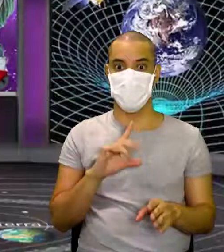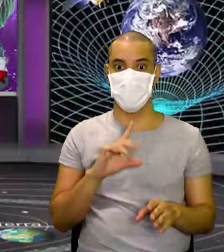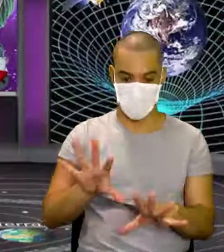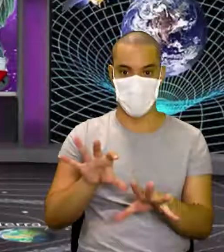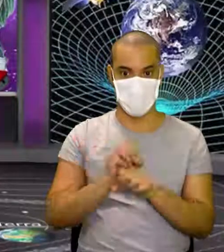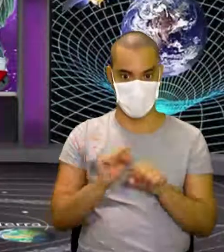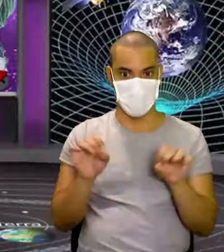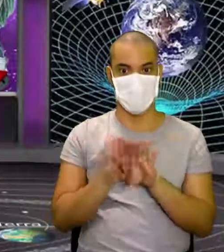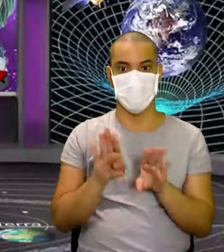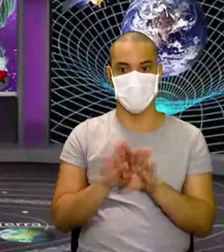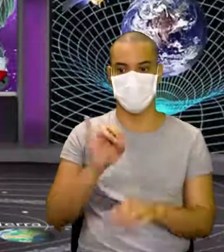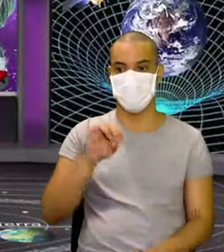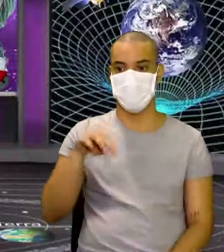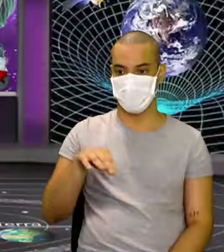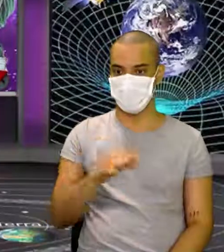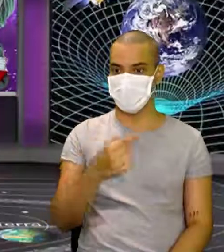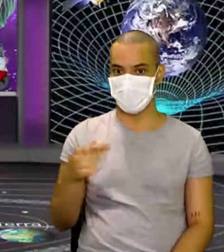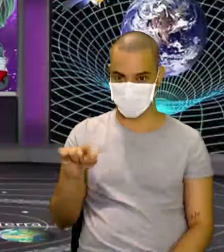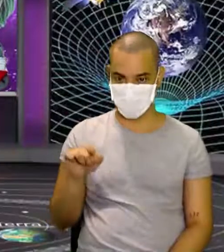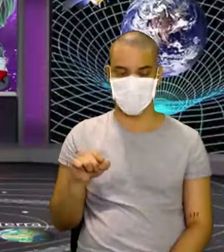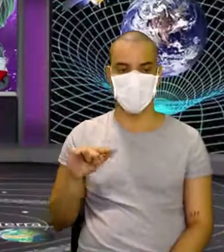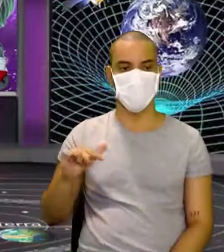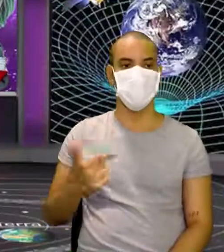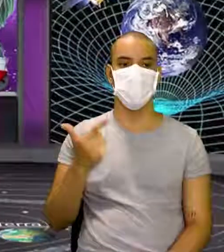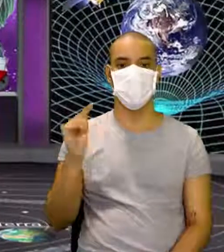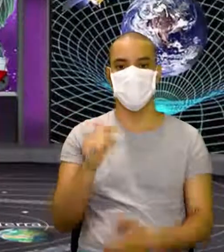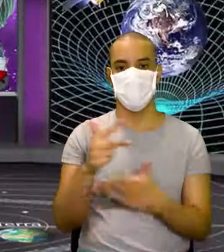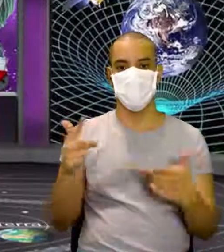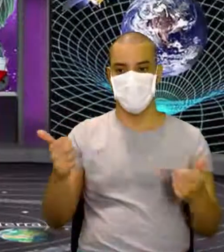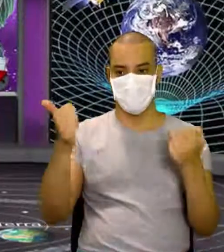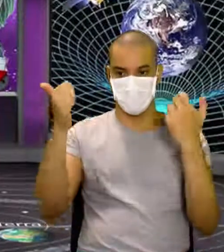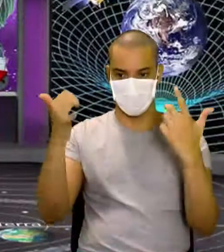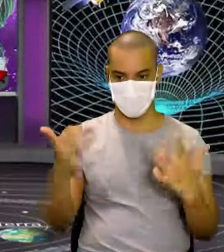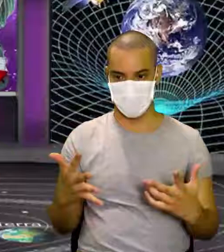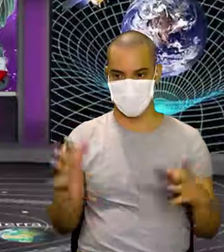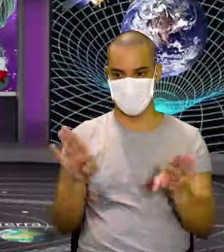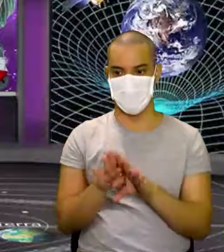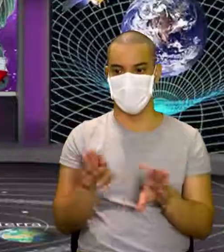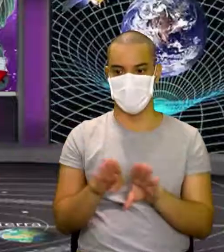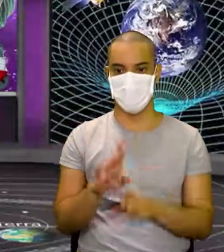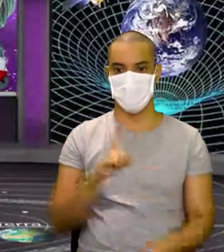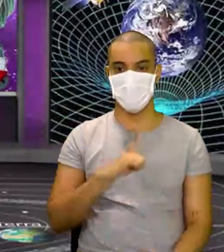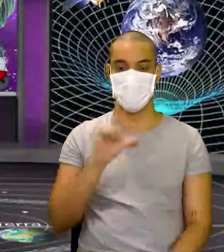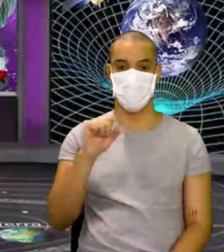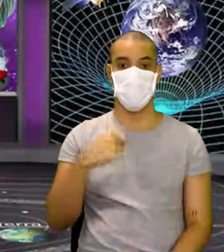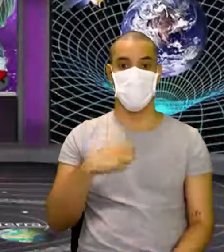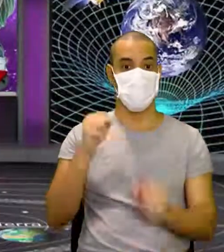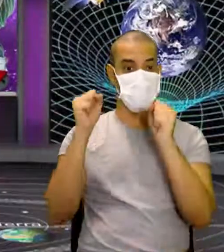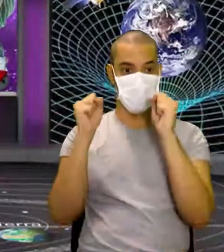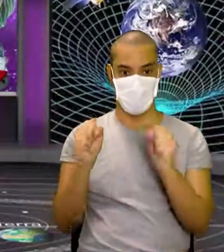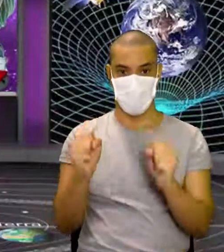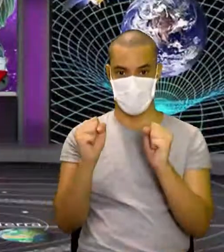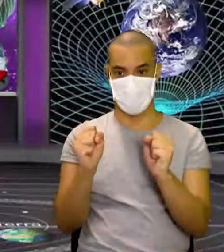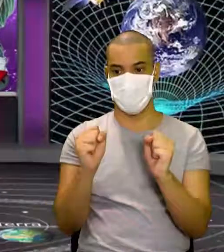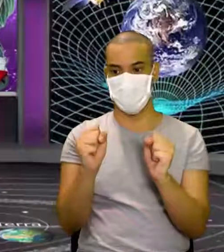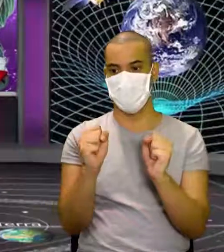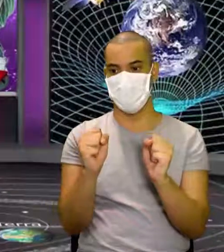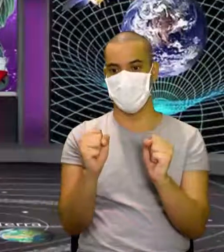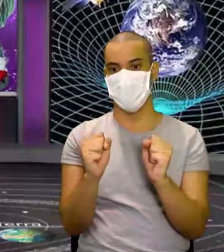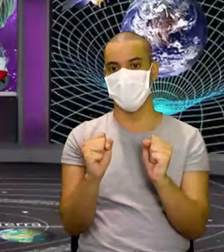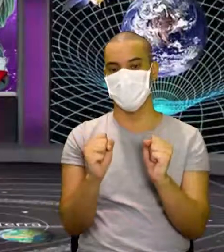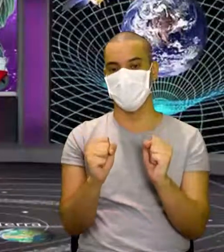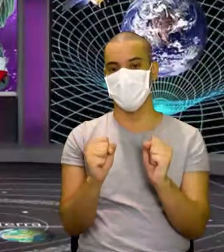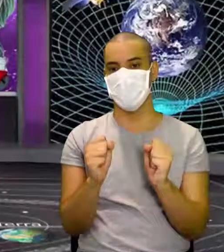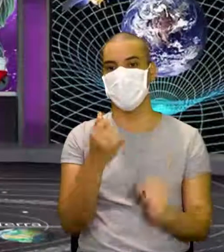propriedade de ímã. Outra coisa que nós vimos também, que eu falei para vocês, eu posso, através de